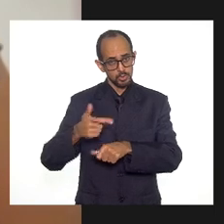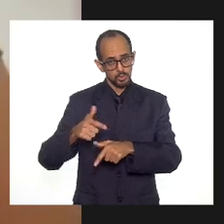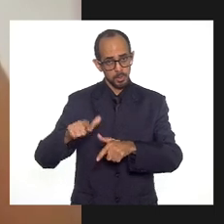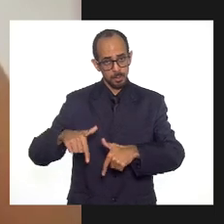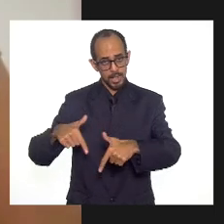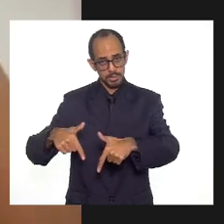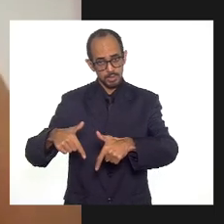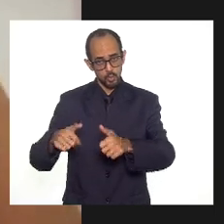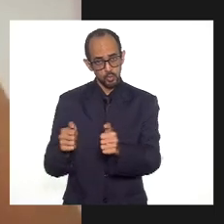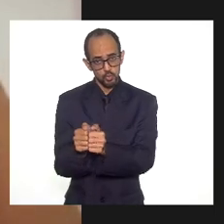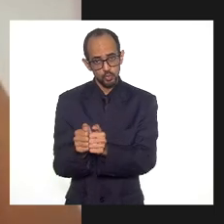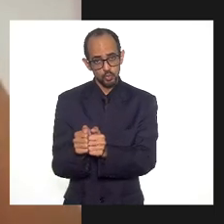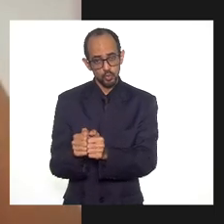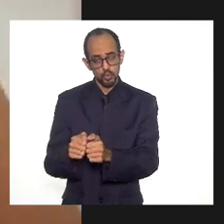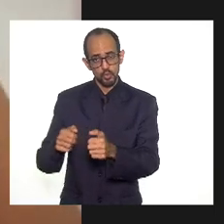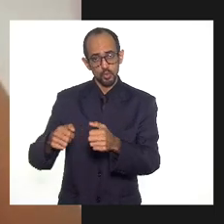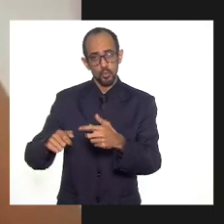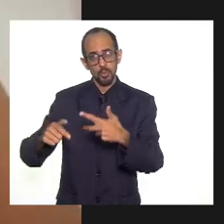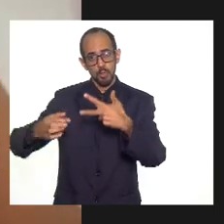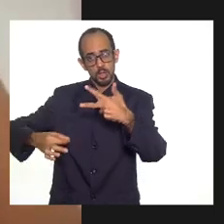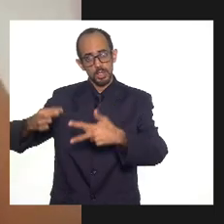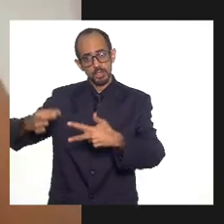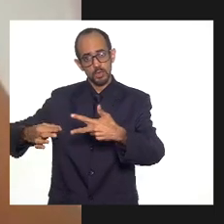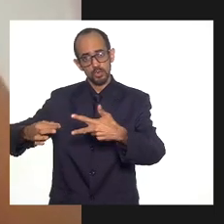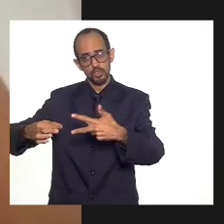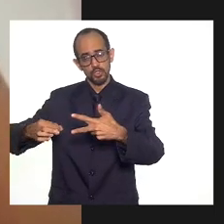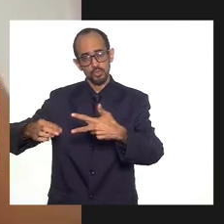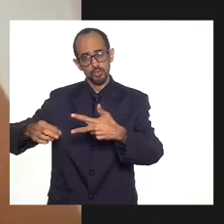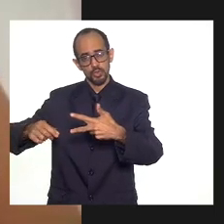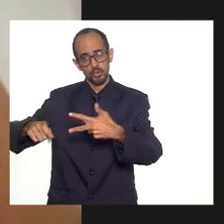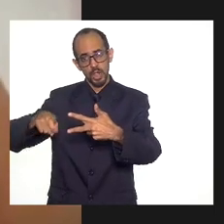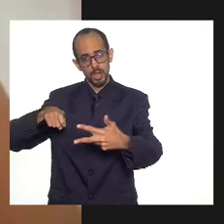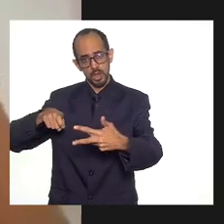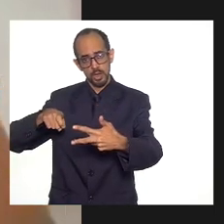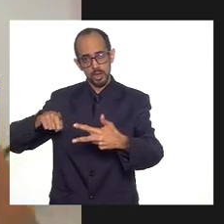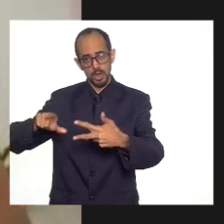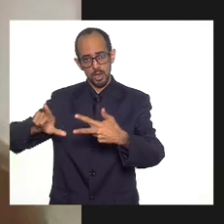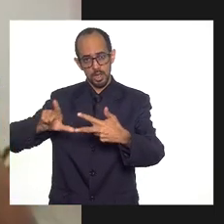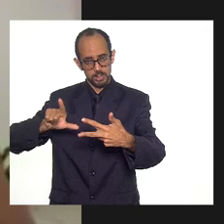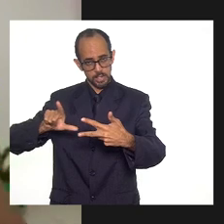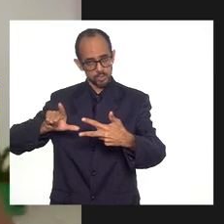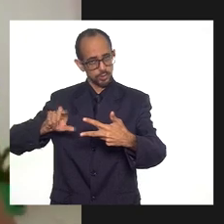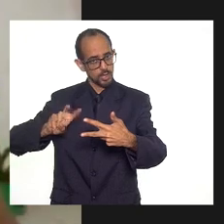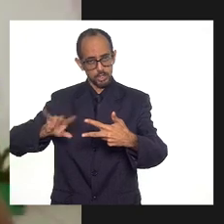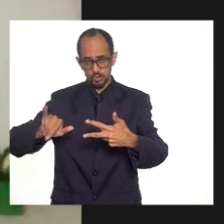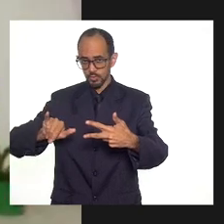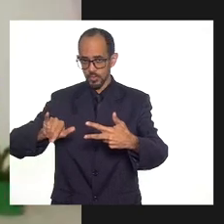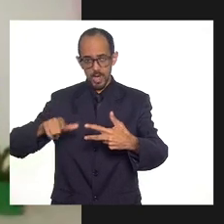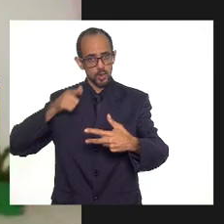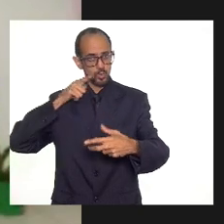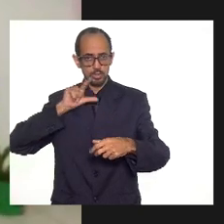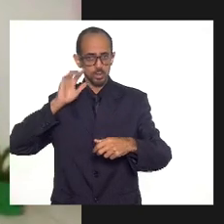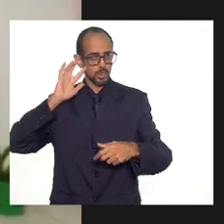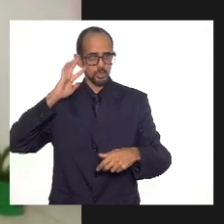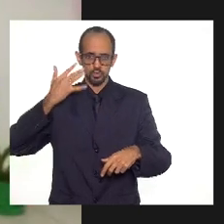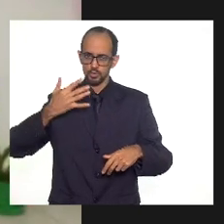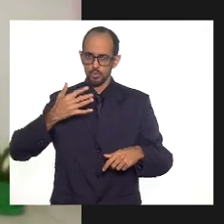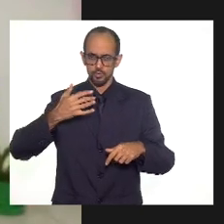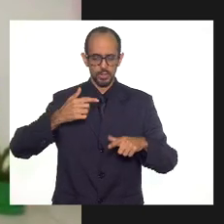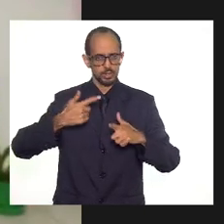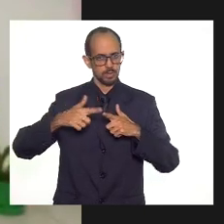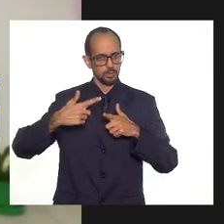executivo, entendendo a fragilidade da nossa população, a gente não vai conseguir sair